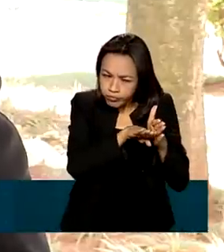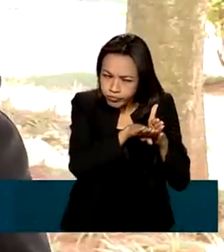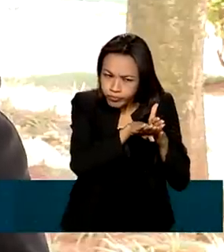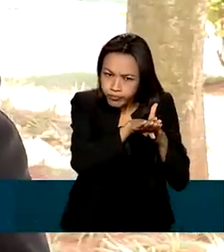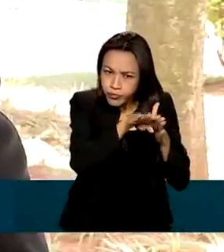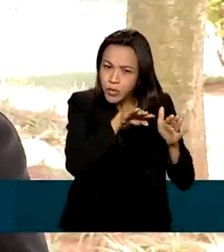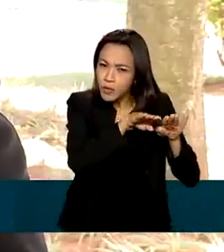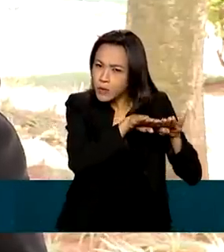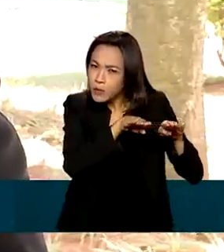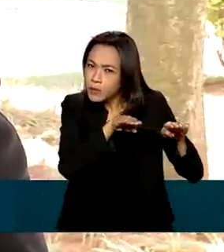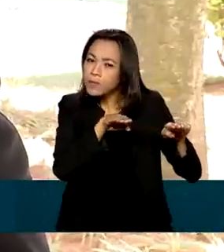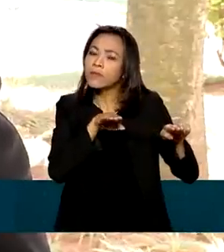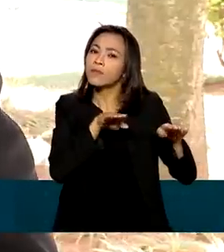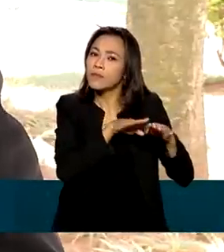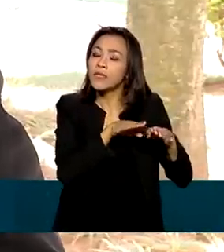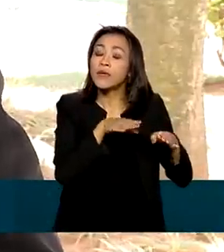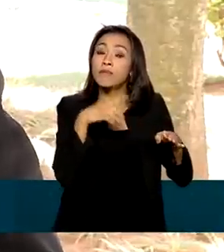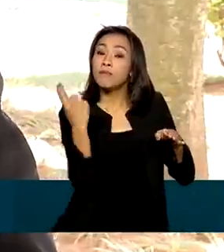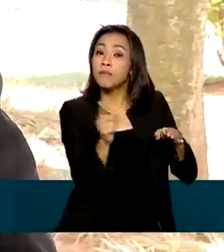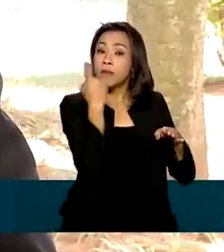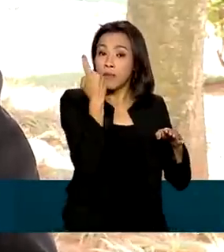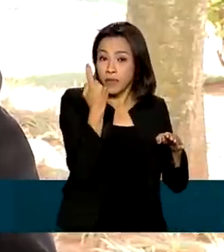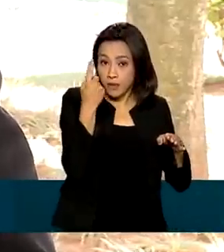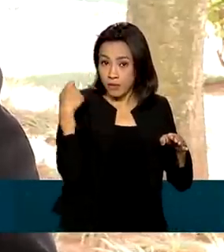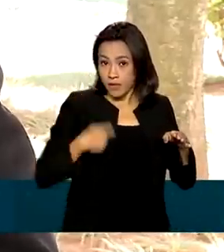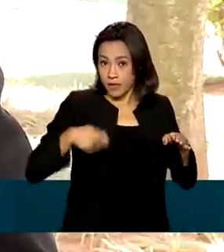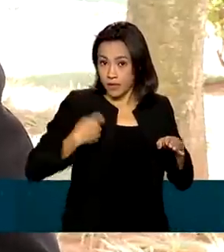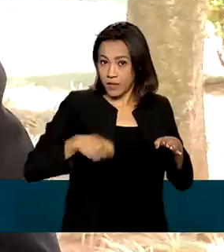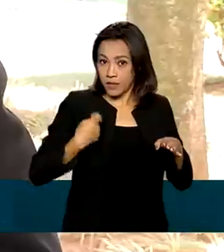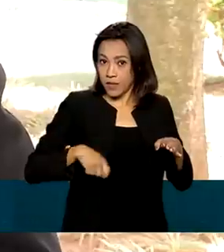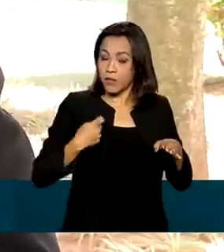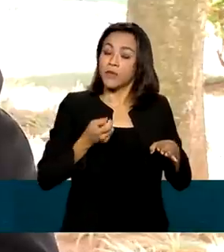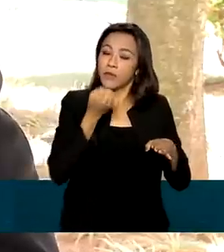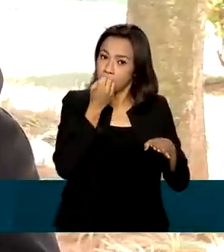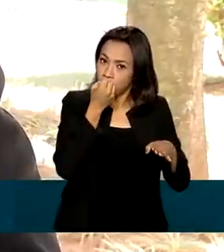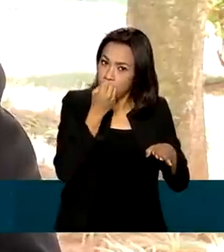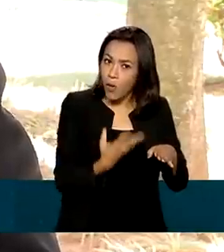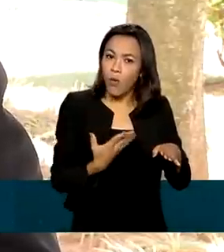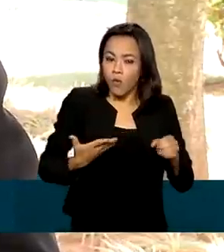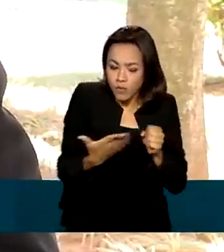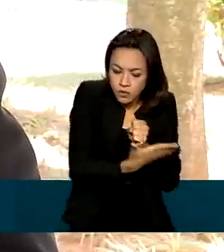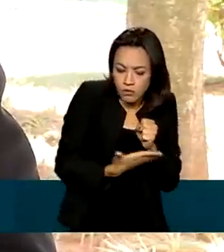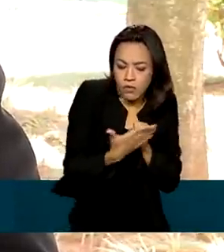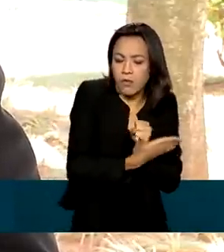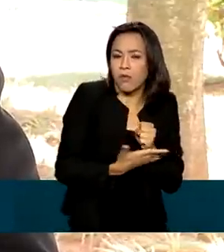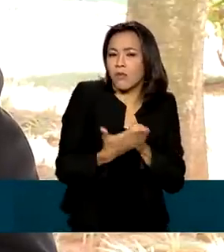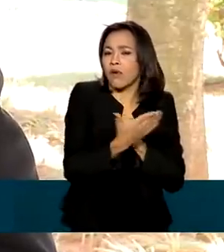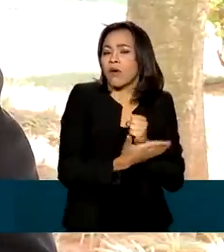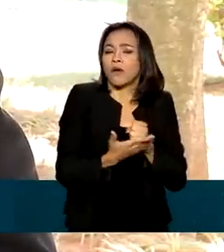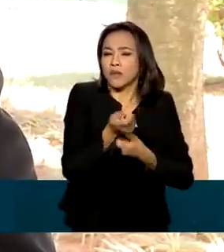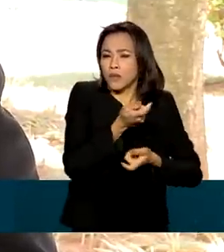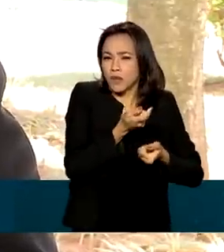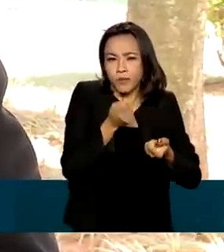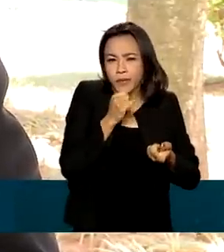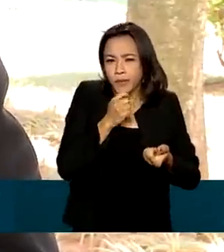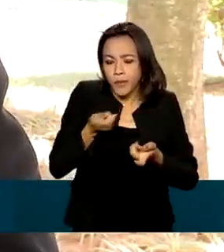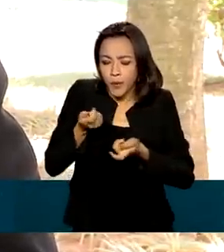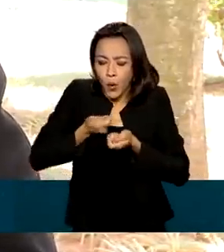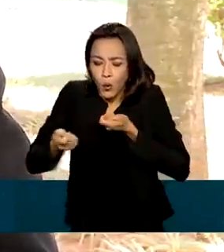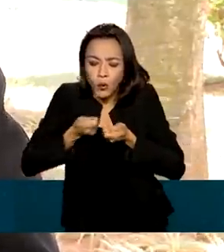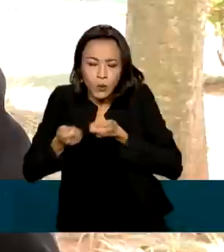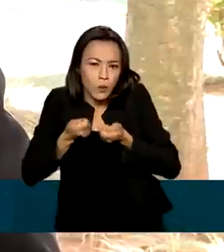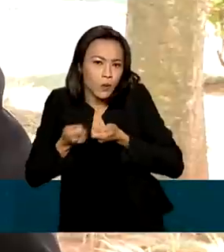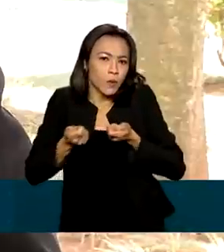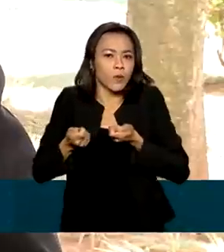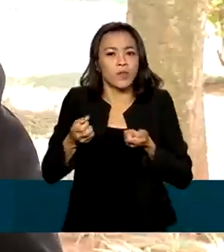a gente fala que precisamos primeiro ter bons fundamentos econômicos por exemplo controle da inflação eo equilíbrio das